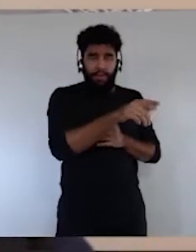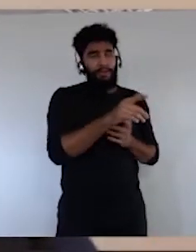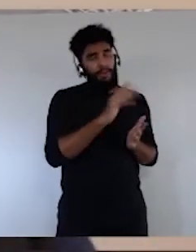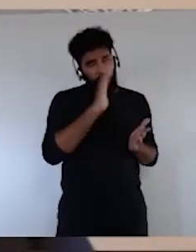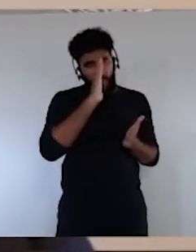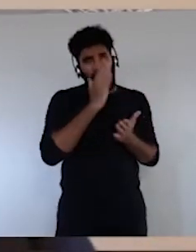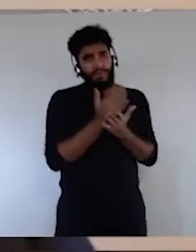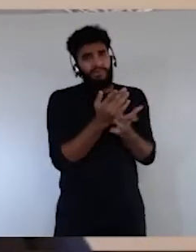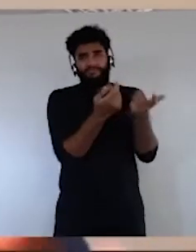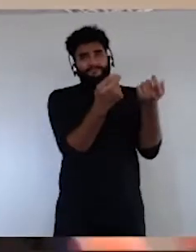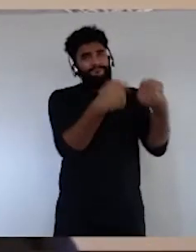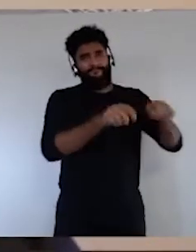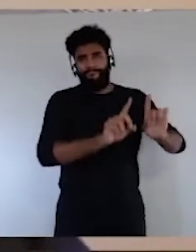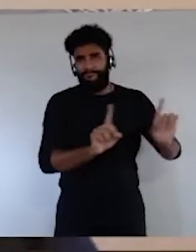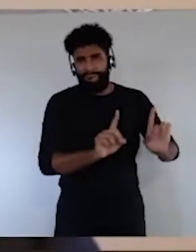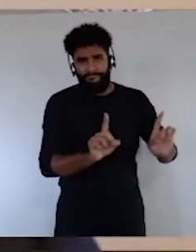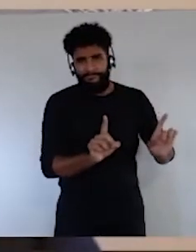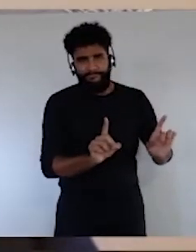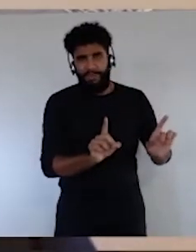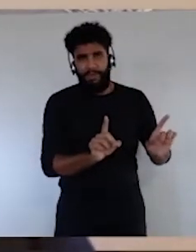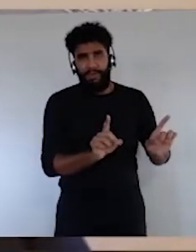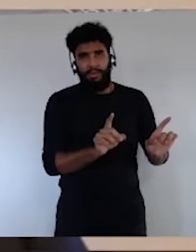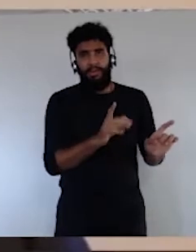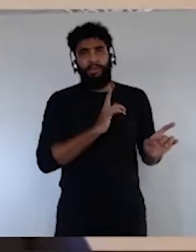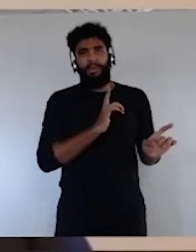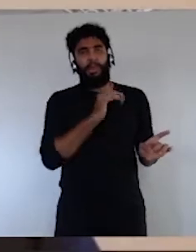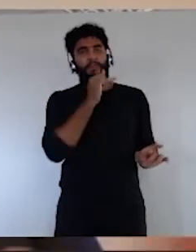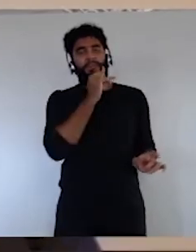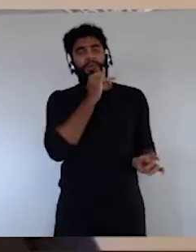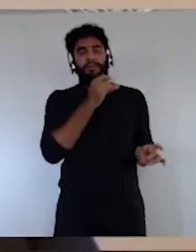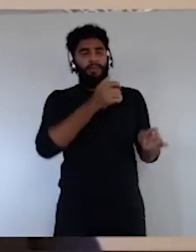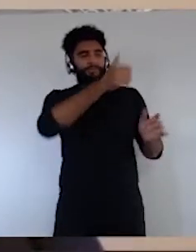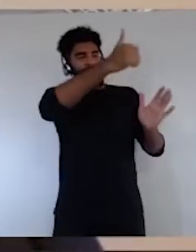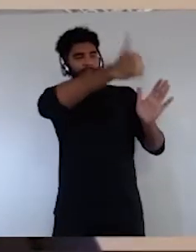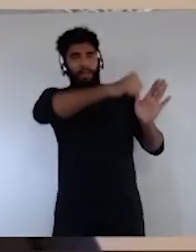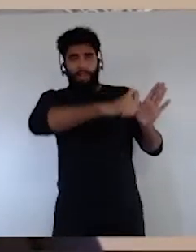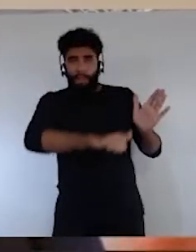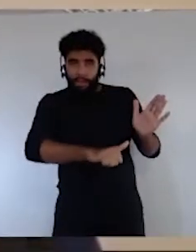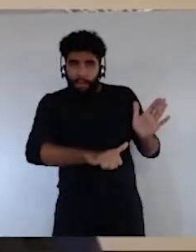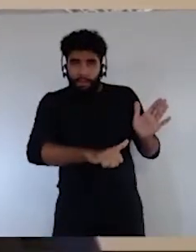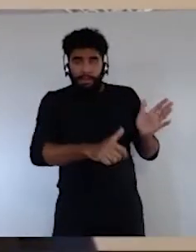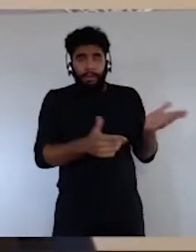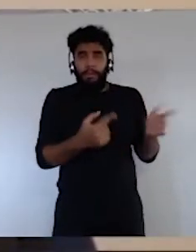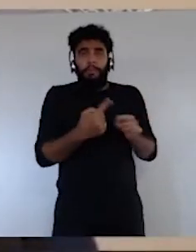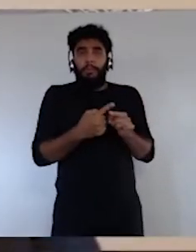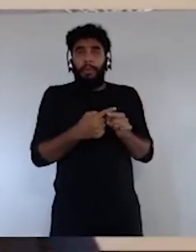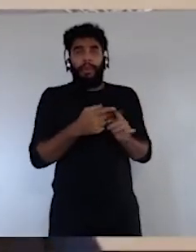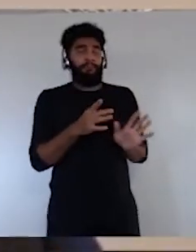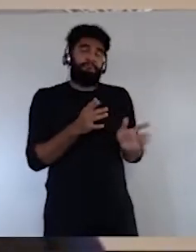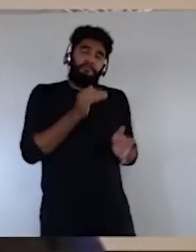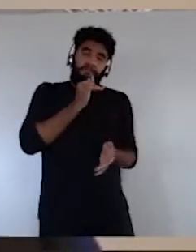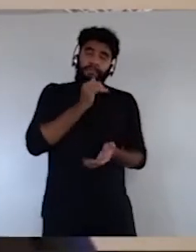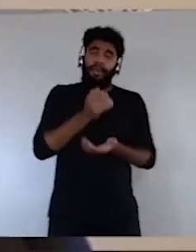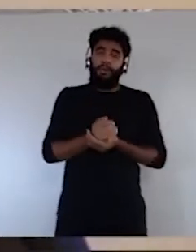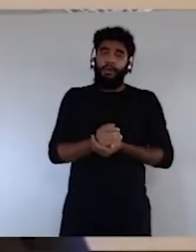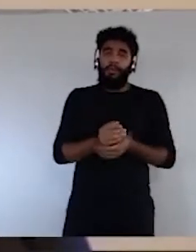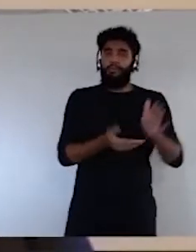plenário virtual e está sendo julgada no plenário virtual. E esse plenário virtual, como bem a Cristiane falou, é muito diferente